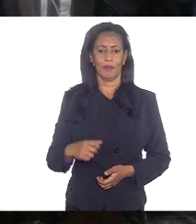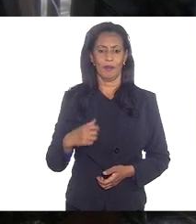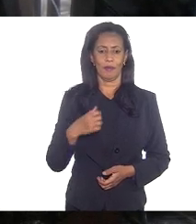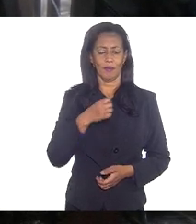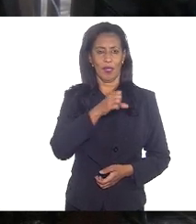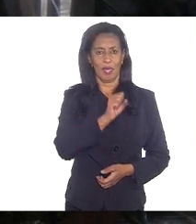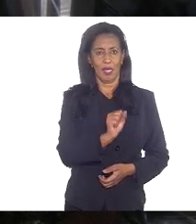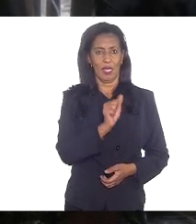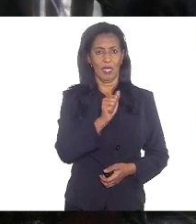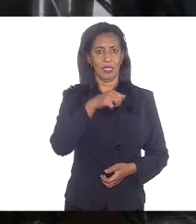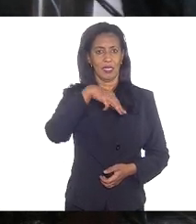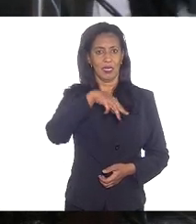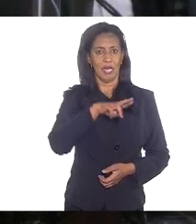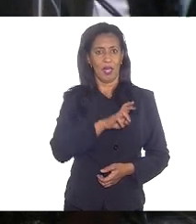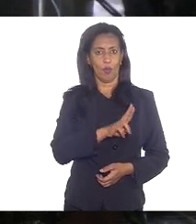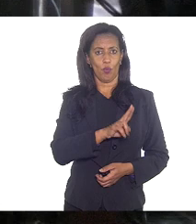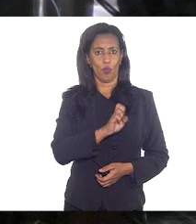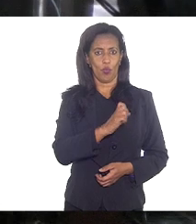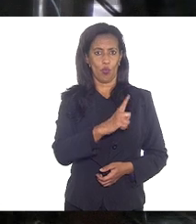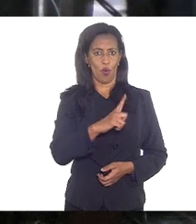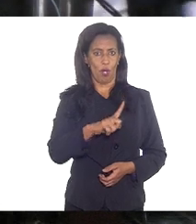Deputado Samuel Malafaia.